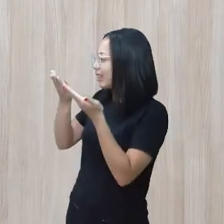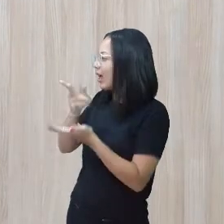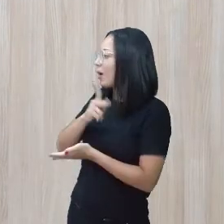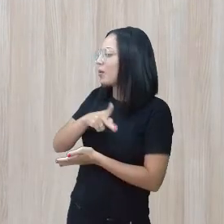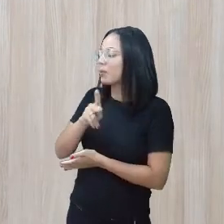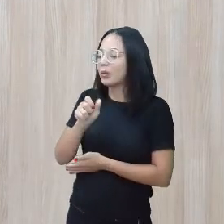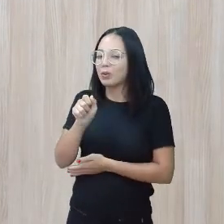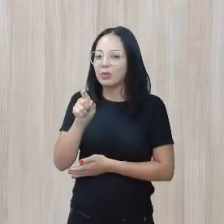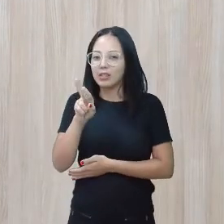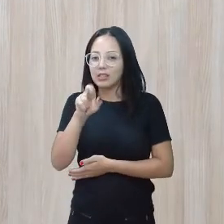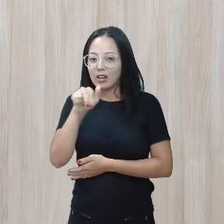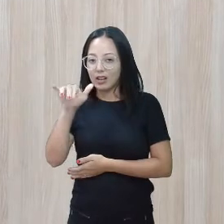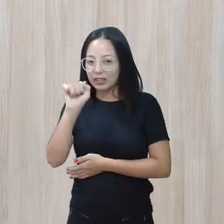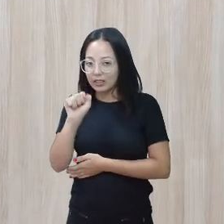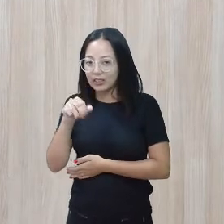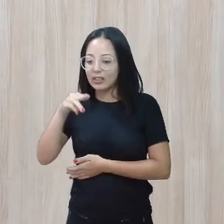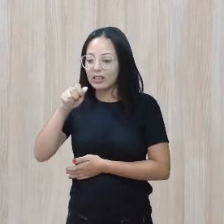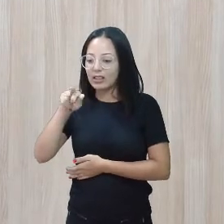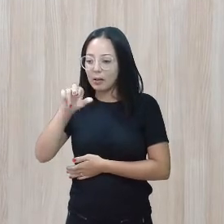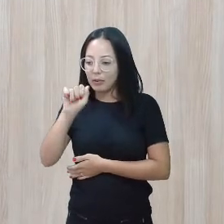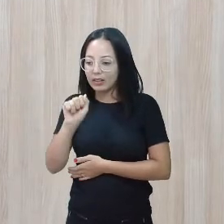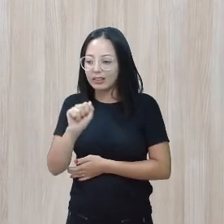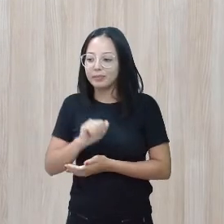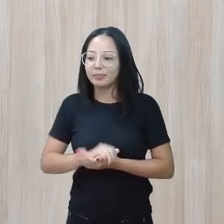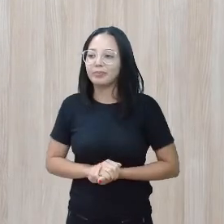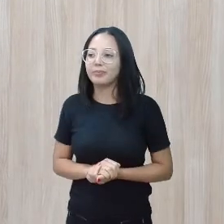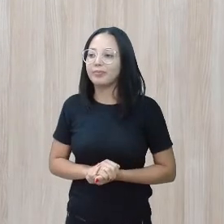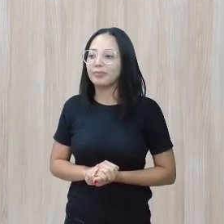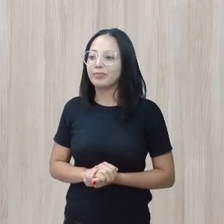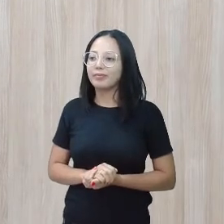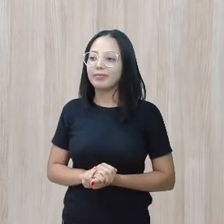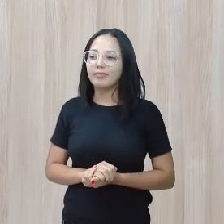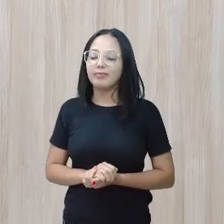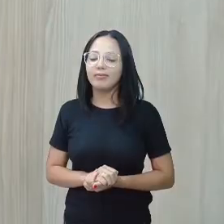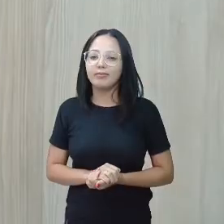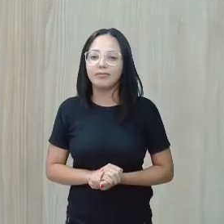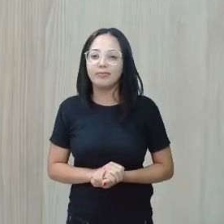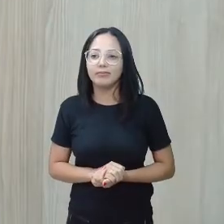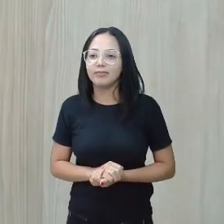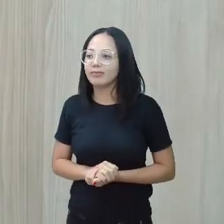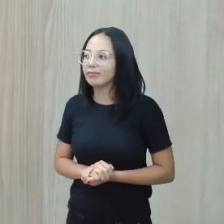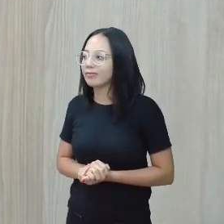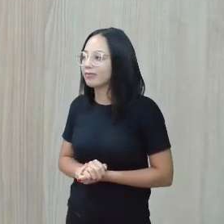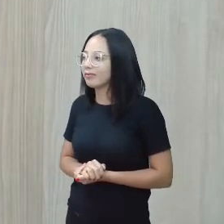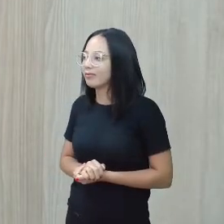Adriana Maria, também de língua portuguesa. Vamos dar um oi para ela? Peraí, tá fora.